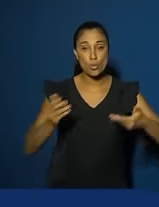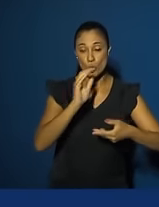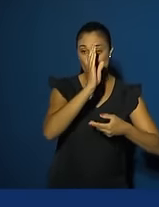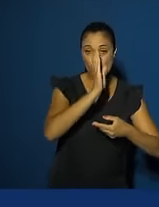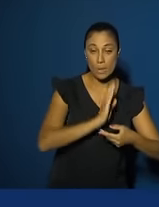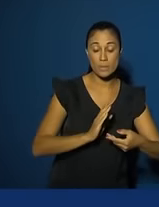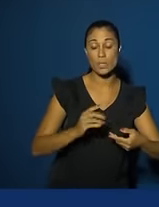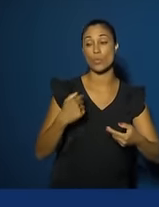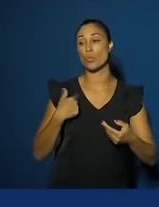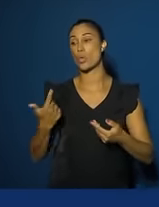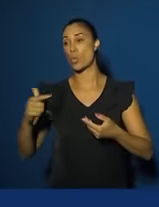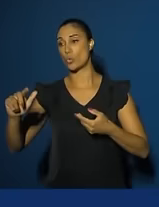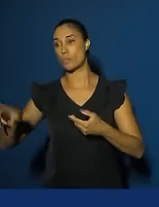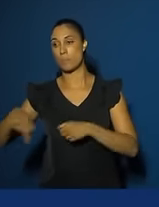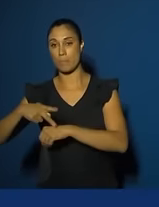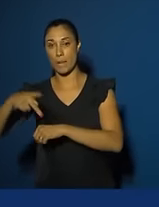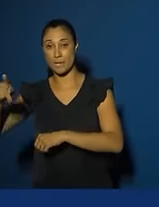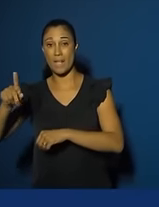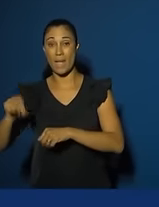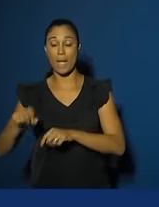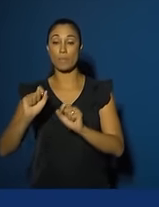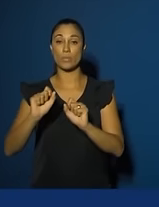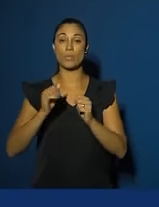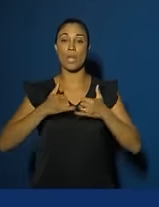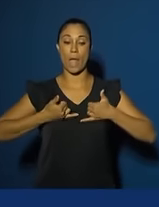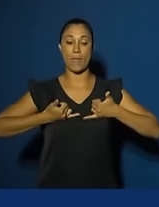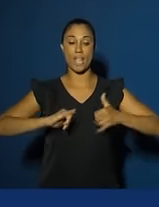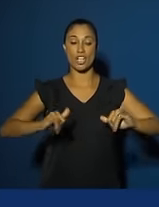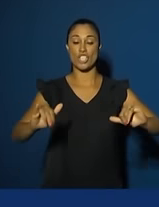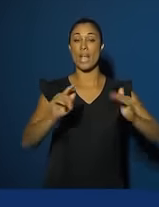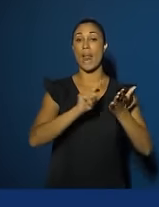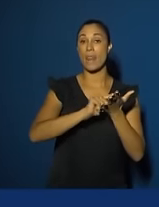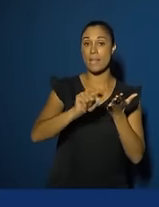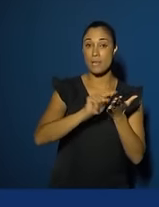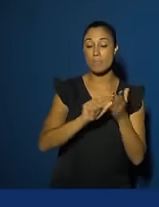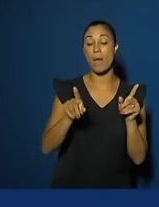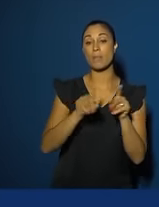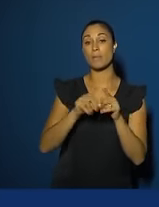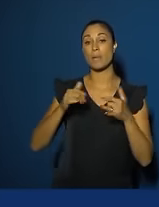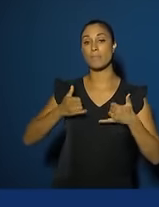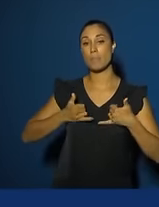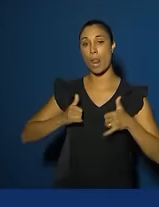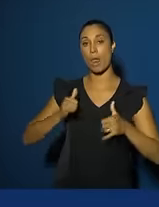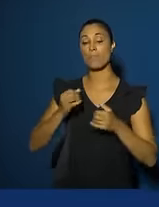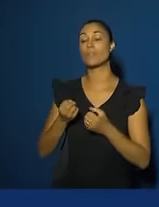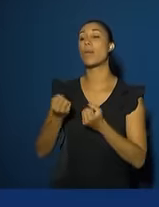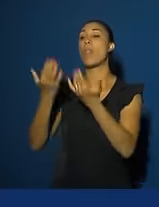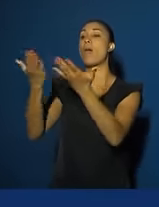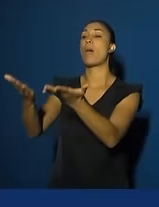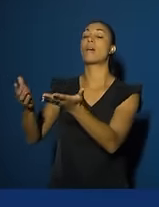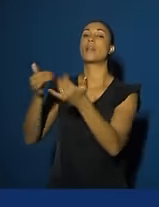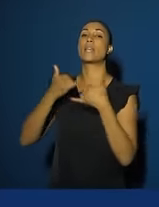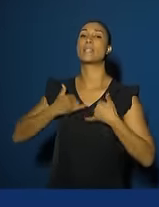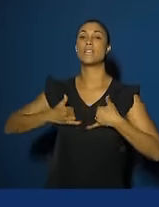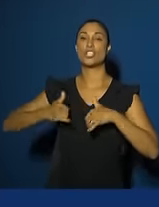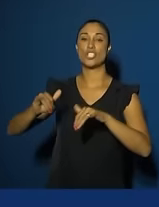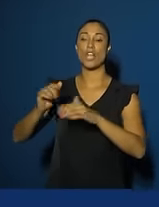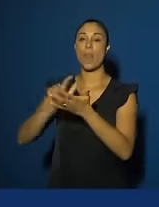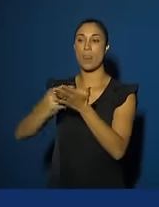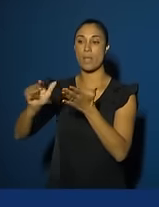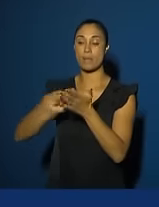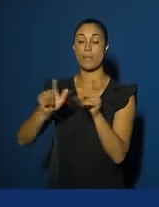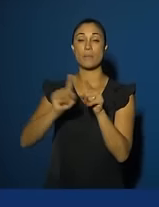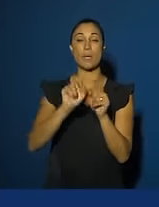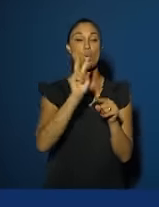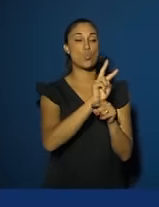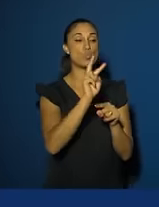essa a de Poder manufaturar com energia limpa poder exportar energia limpa poder preservar o meio ambiente